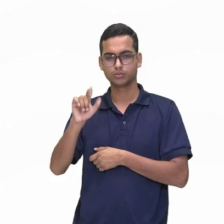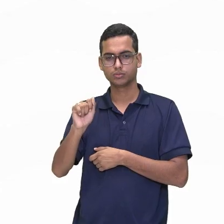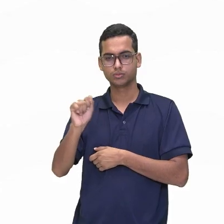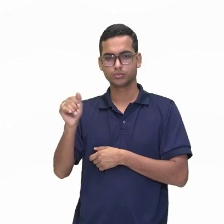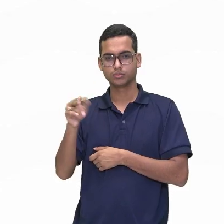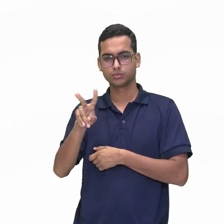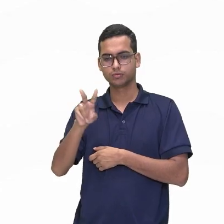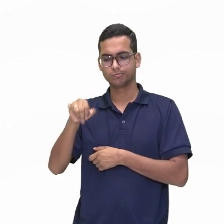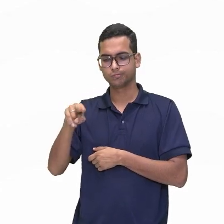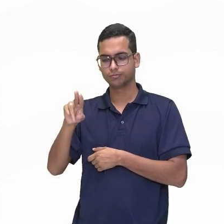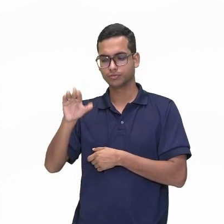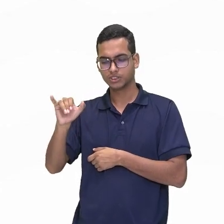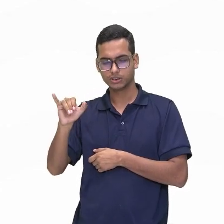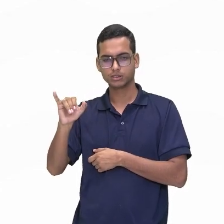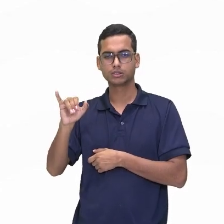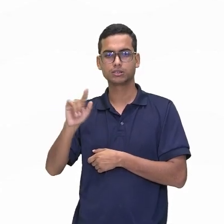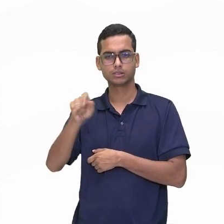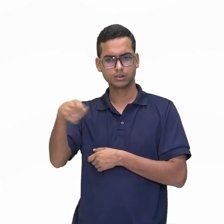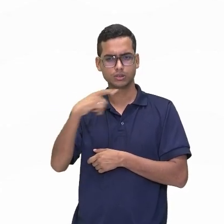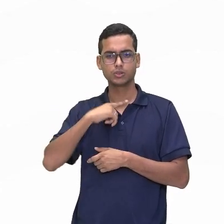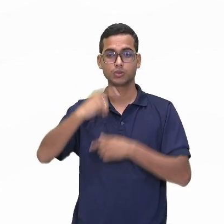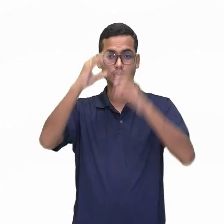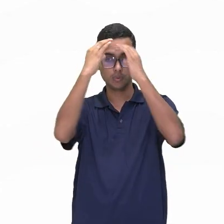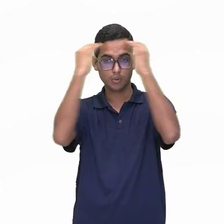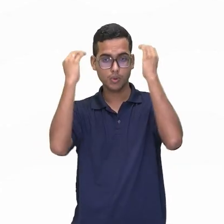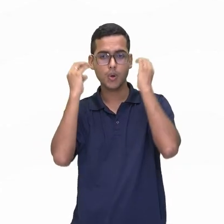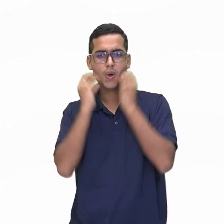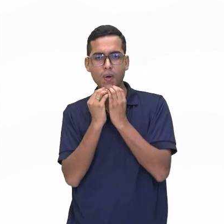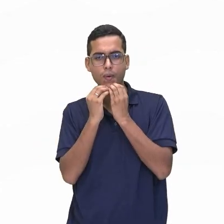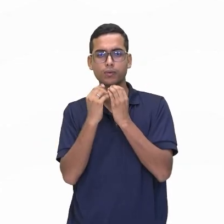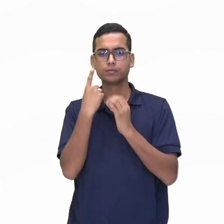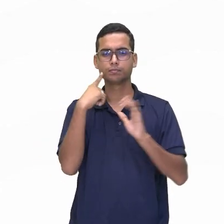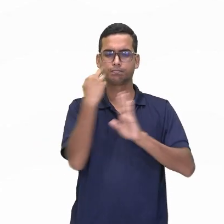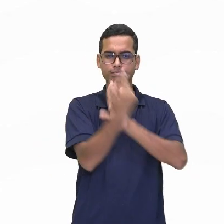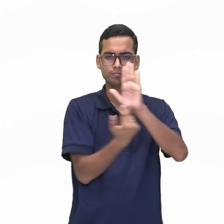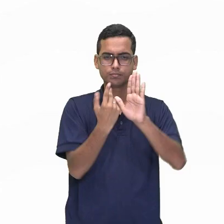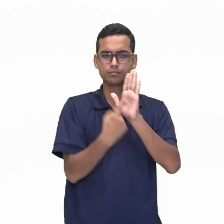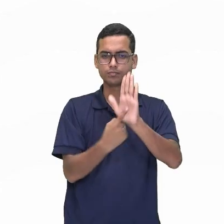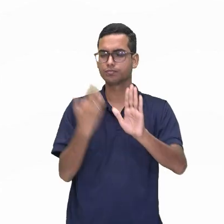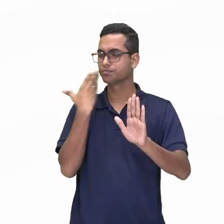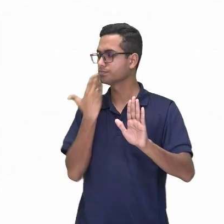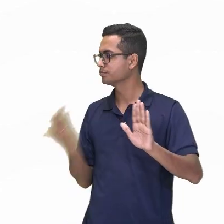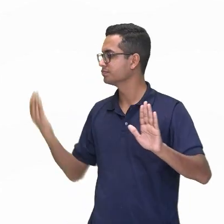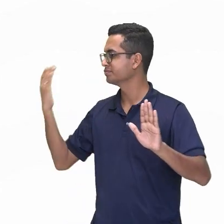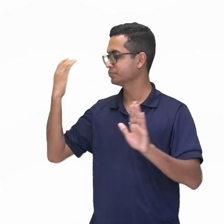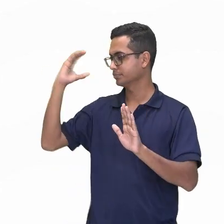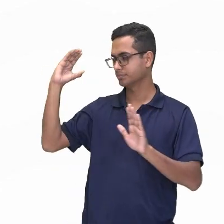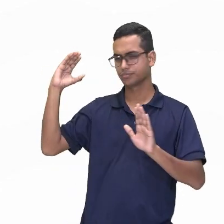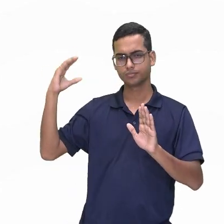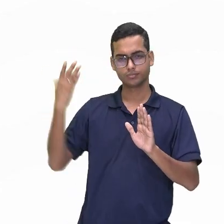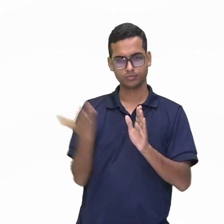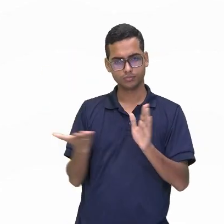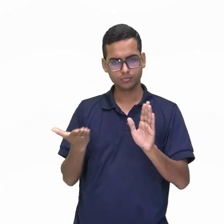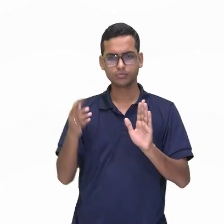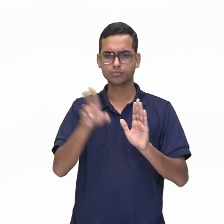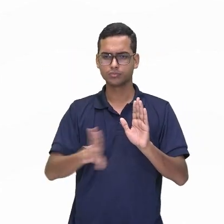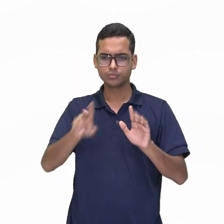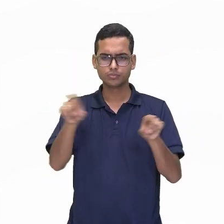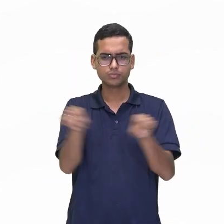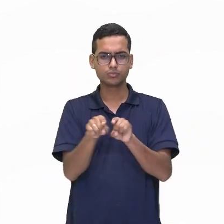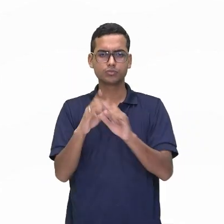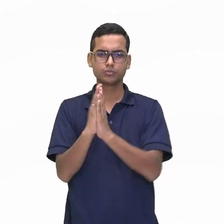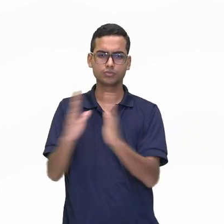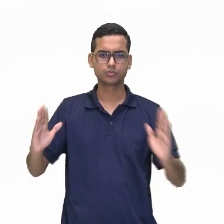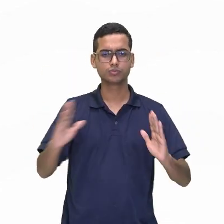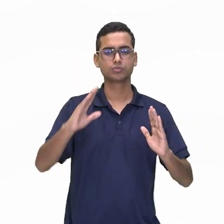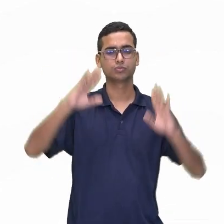seus cadernos, um rabisco que foi muito importante para muitas ciências que utilizamos atualmente, o homem